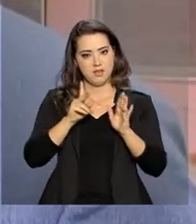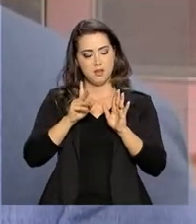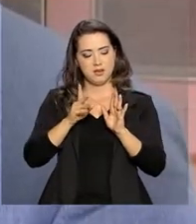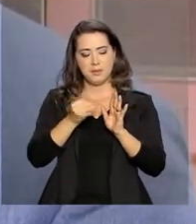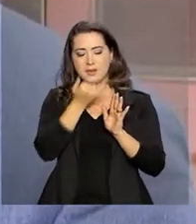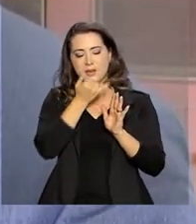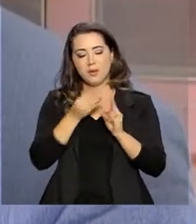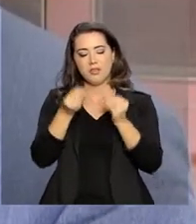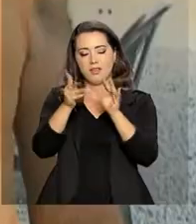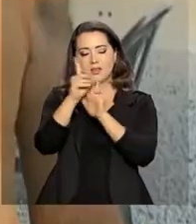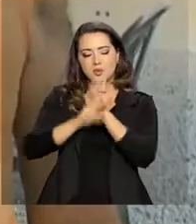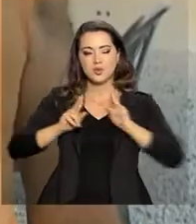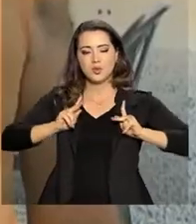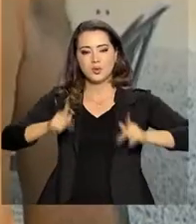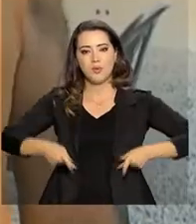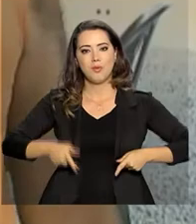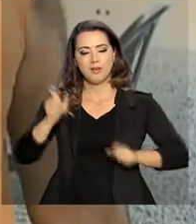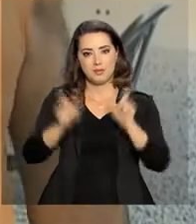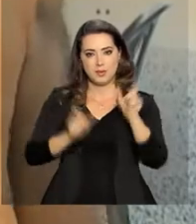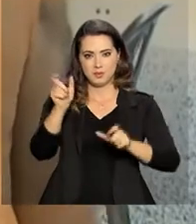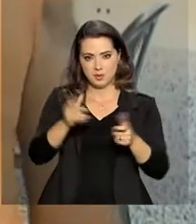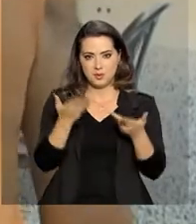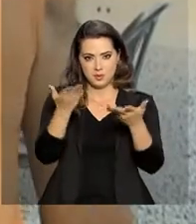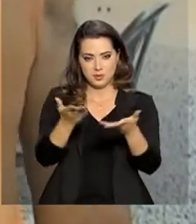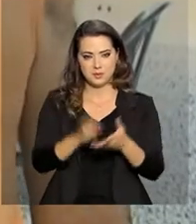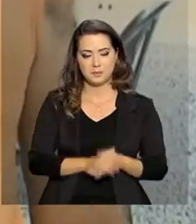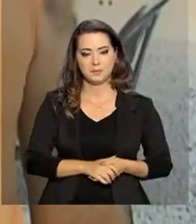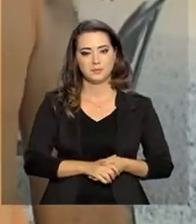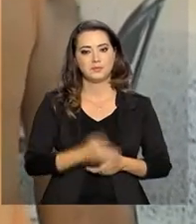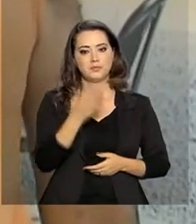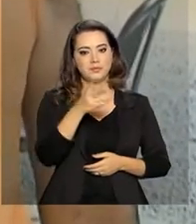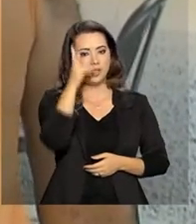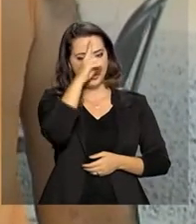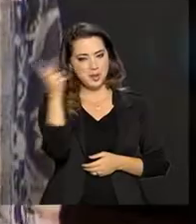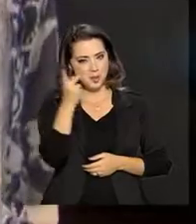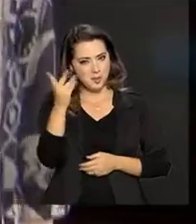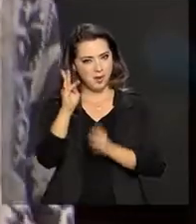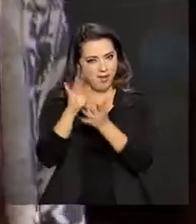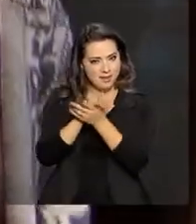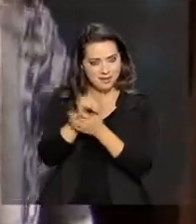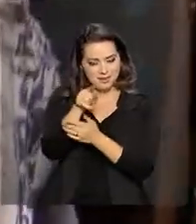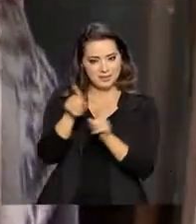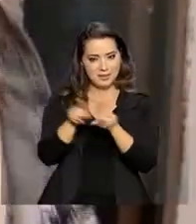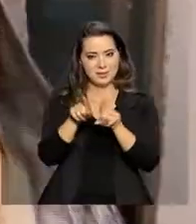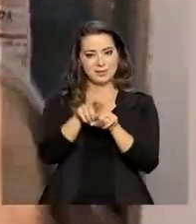de recomeçar suas vidas. E lembra da Blanca e do Vitor lá do começo da reportagem?